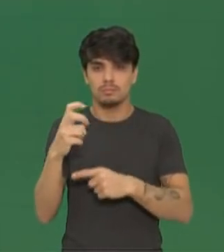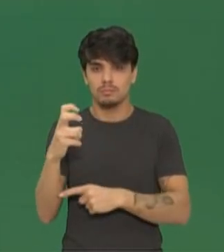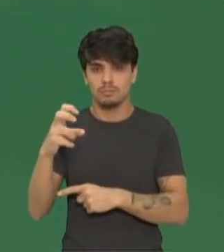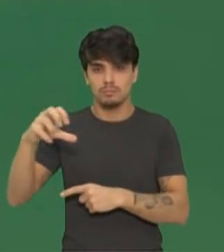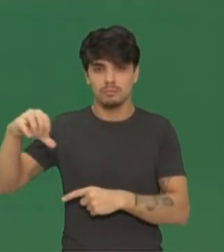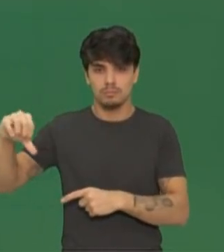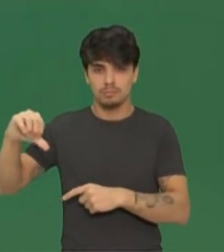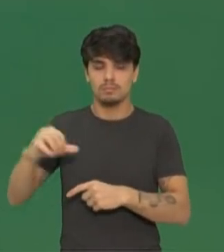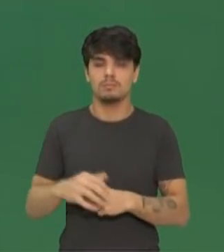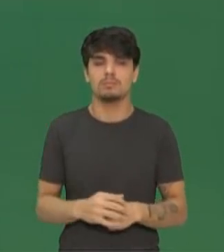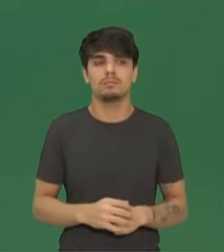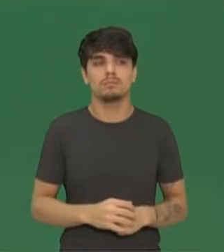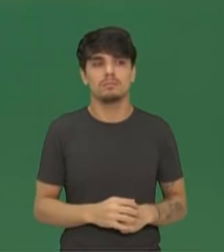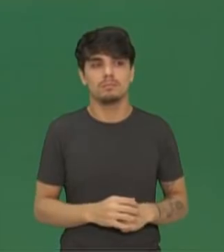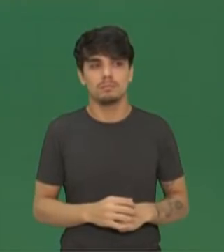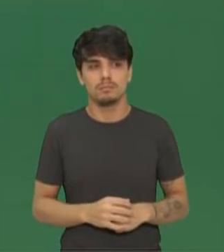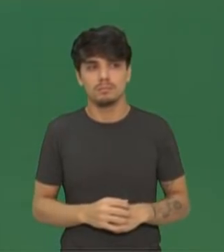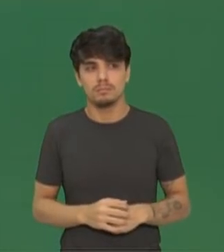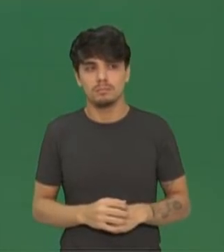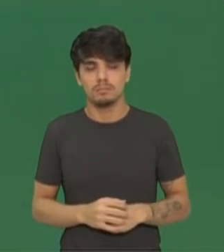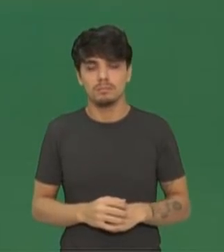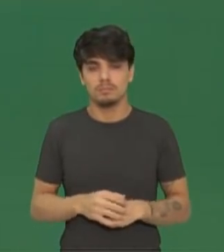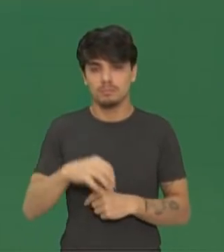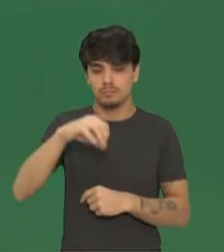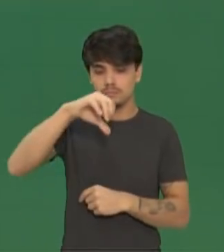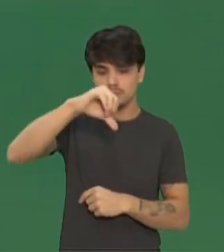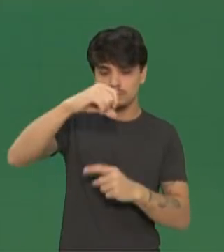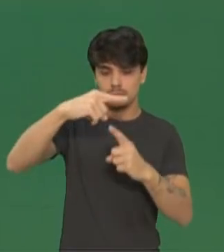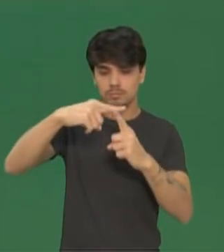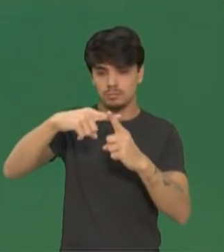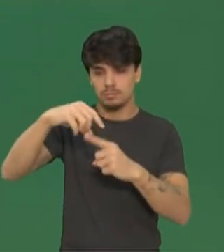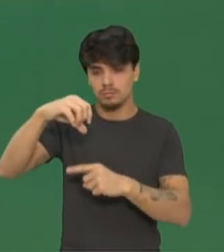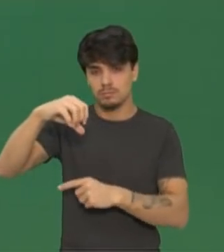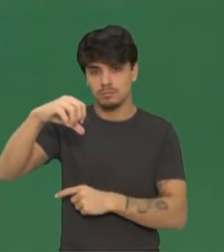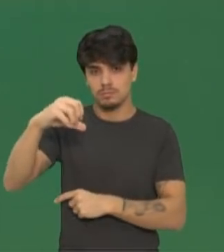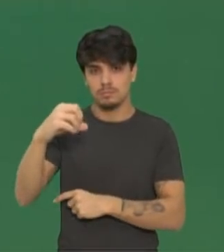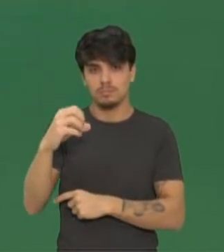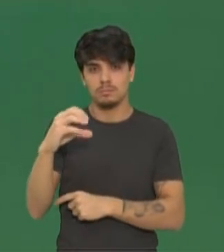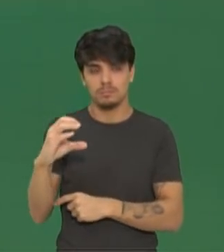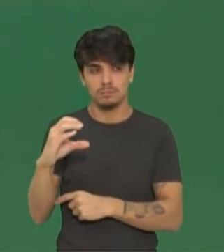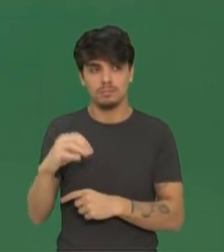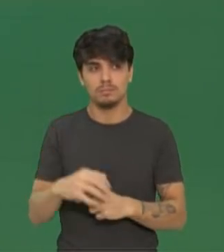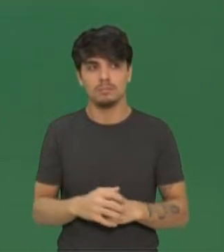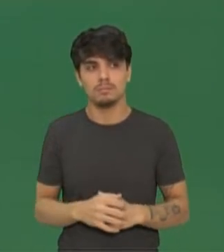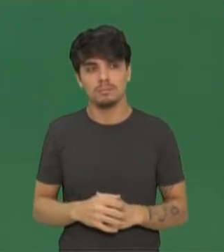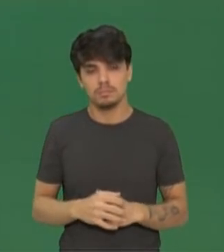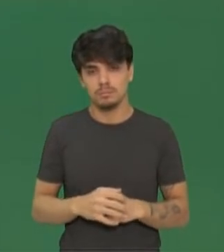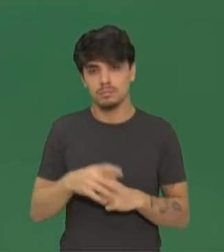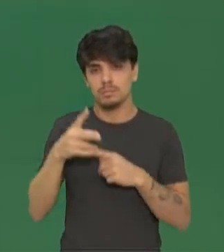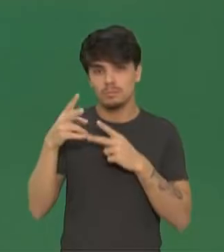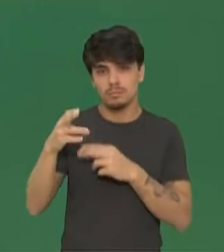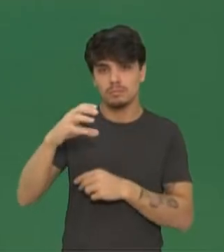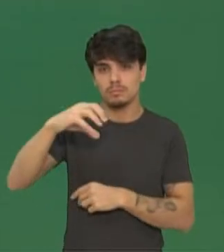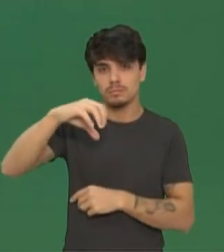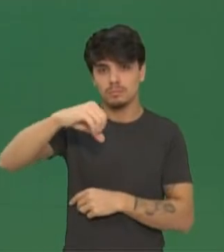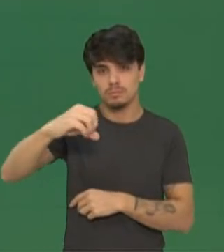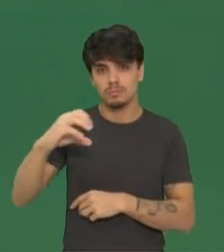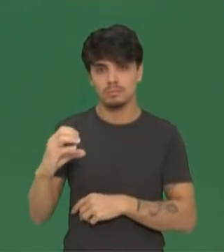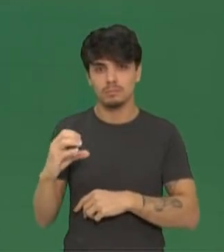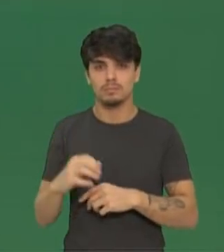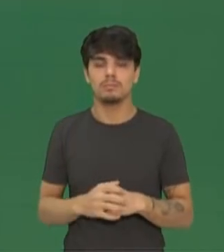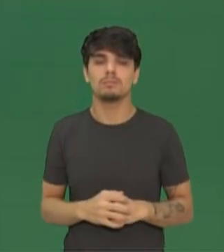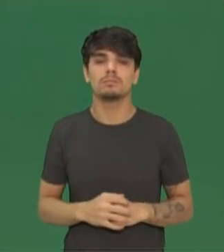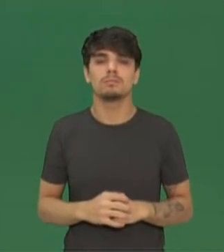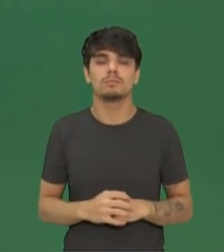9. 9 vezes 9 vezes o C dá 9C.